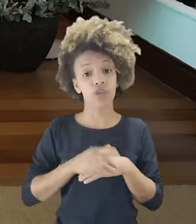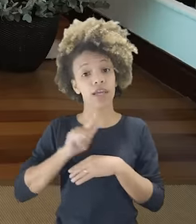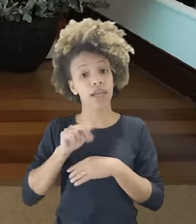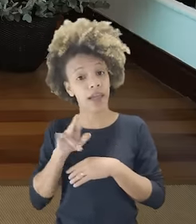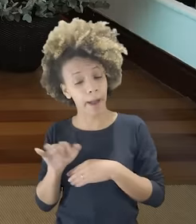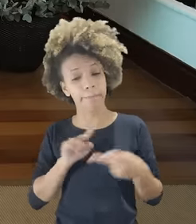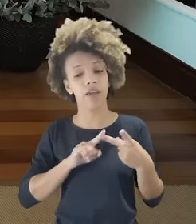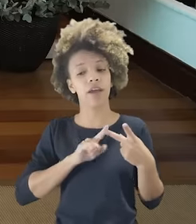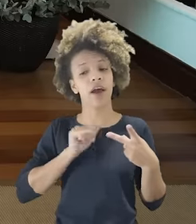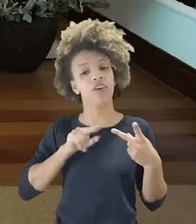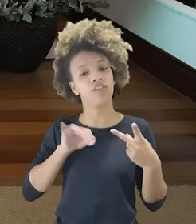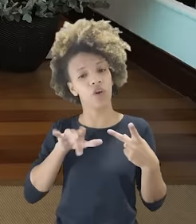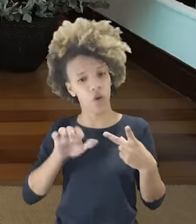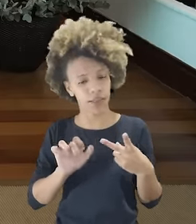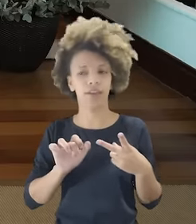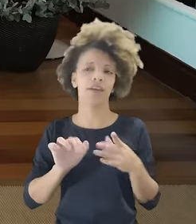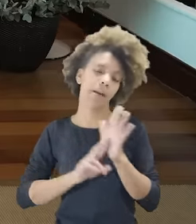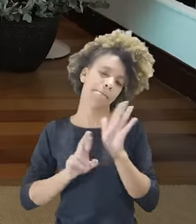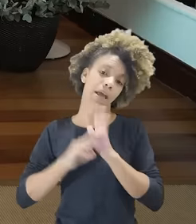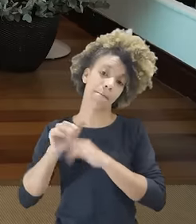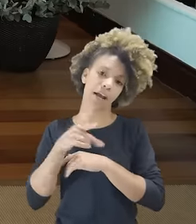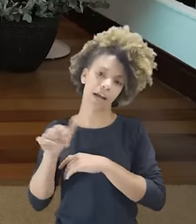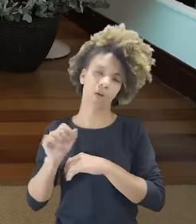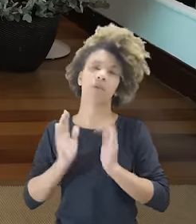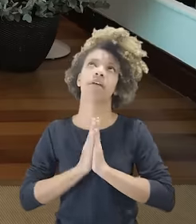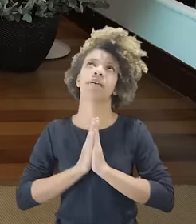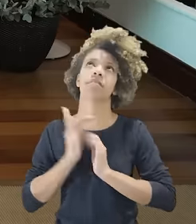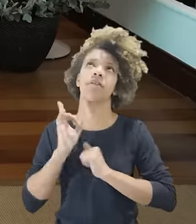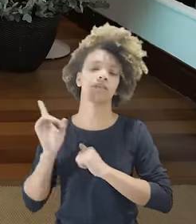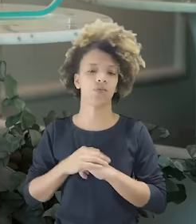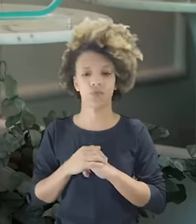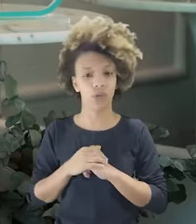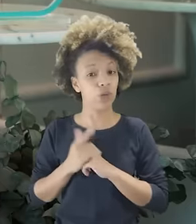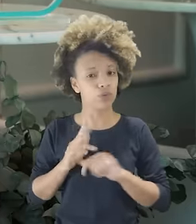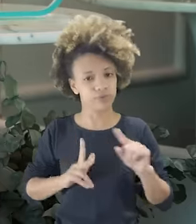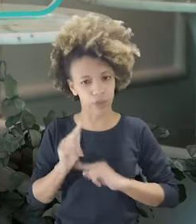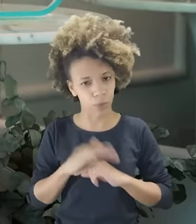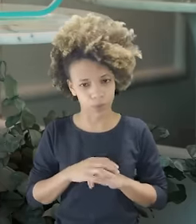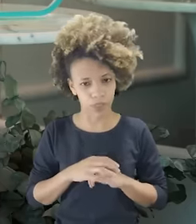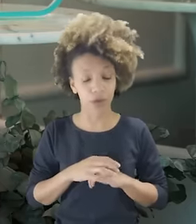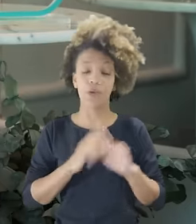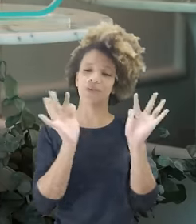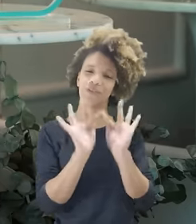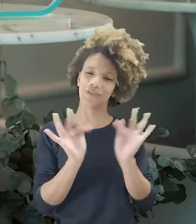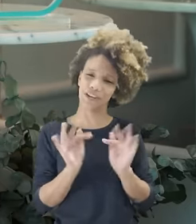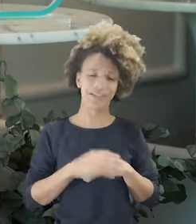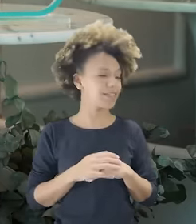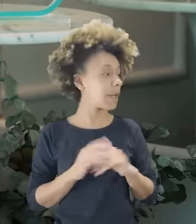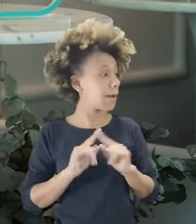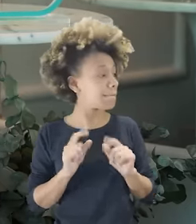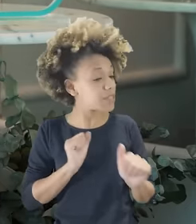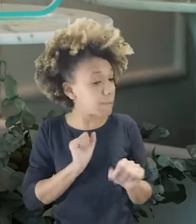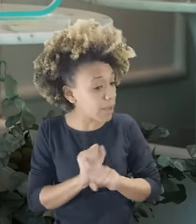Gabi com a avó que hoje vai fazer o papel do Marcão graças a Deus ou seja não vai ter tanta interrupção Tô muito feliz com essa Muita